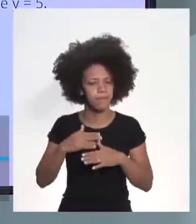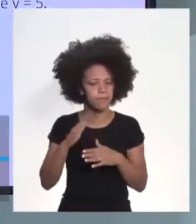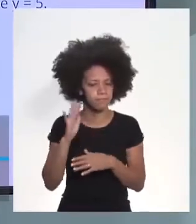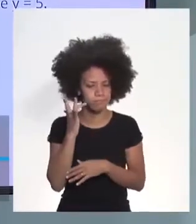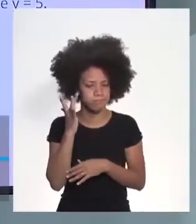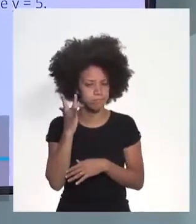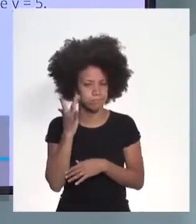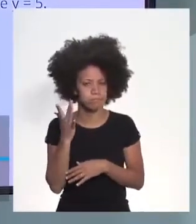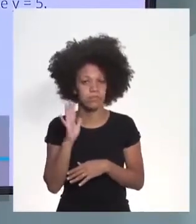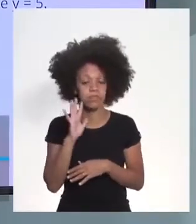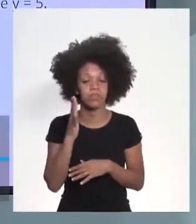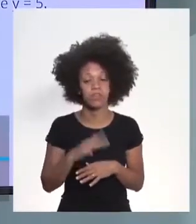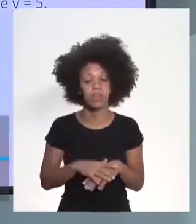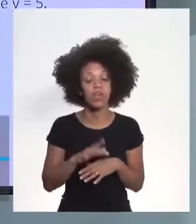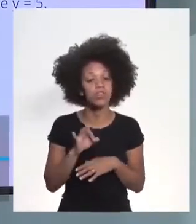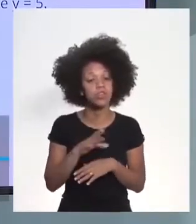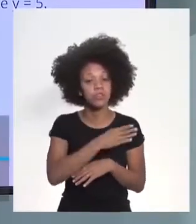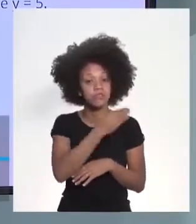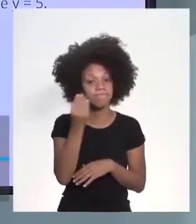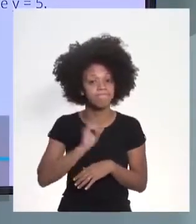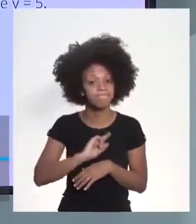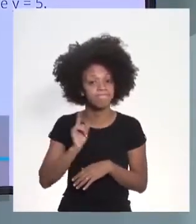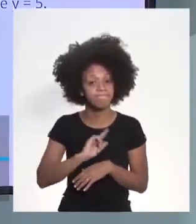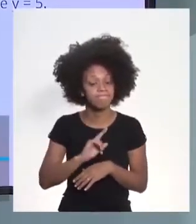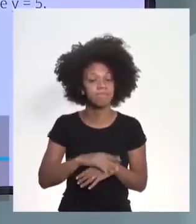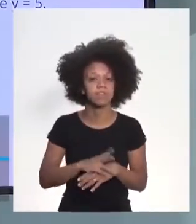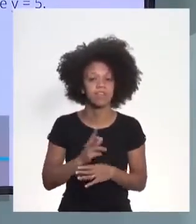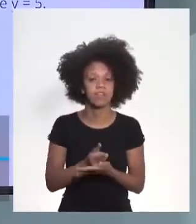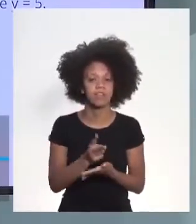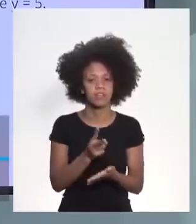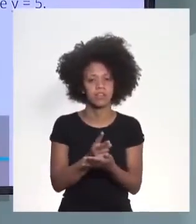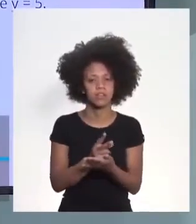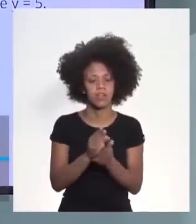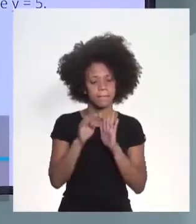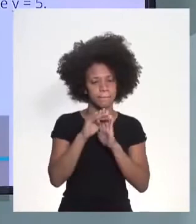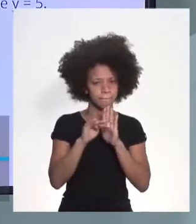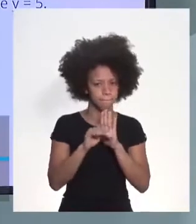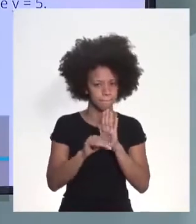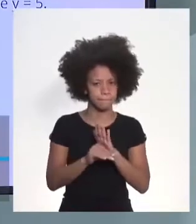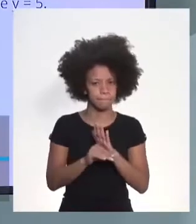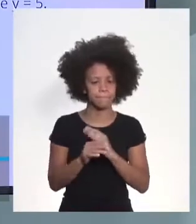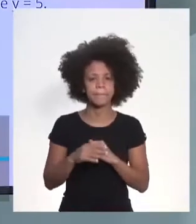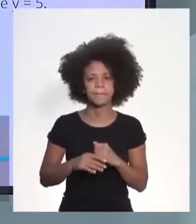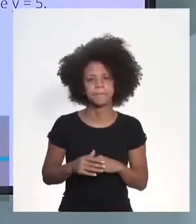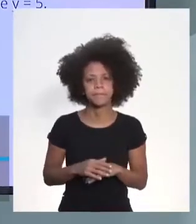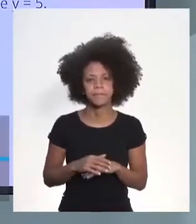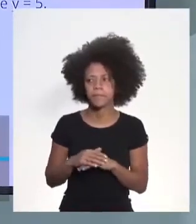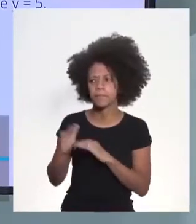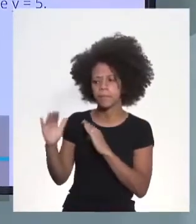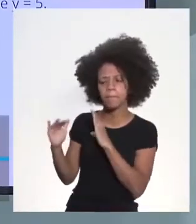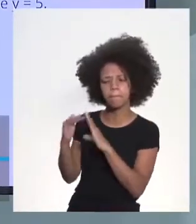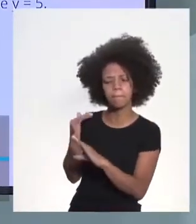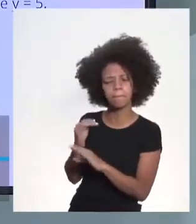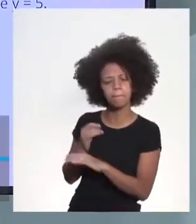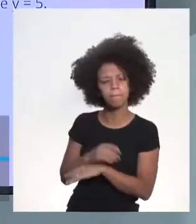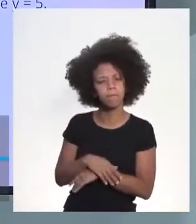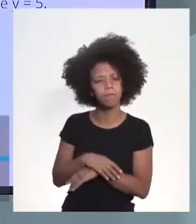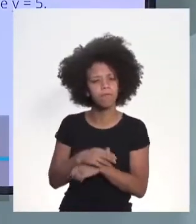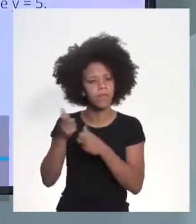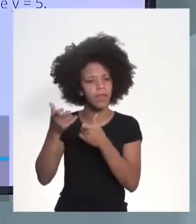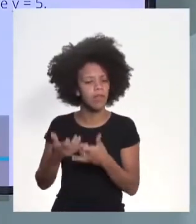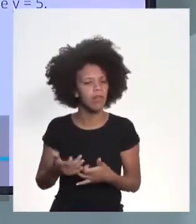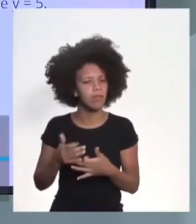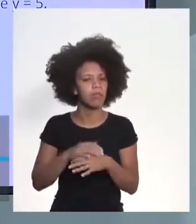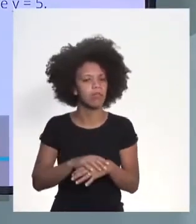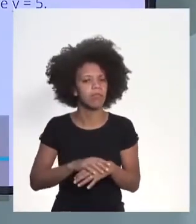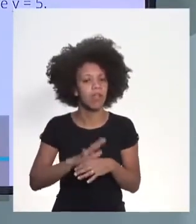tudo fica muito mais fácil só não esqueça de manter sempre aquela velha ordem né mandava ter um comentário interessante né que eu falei